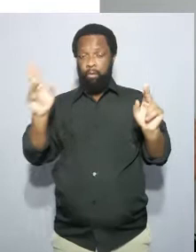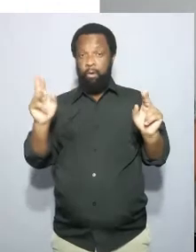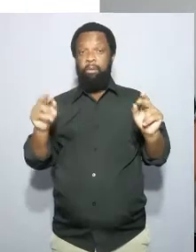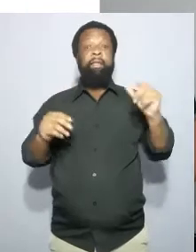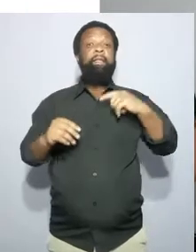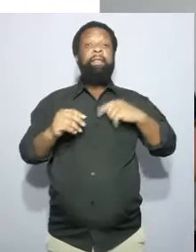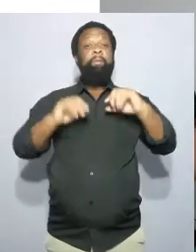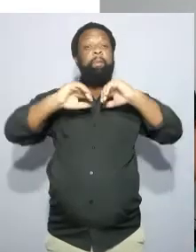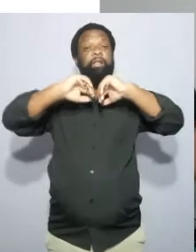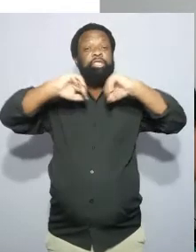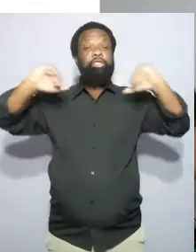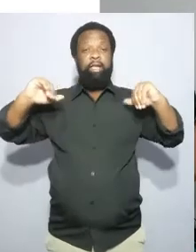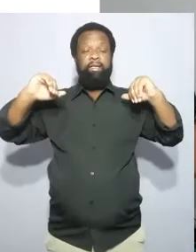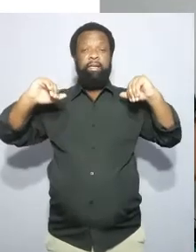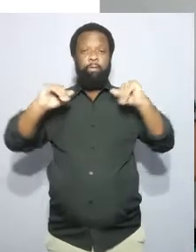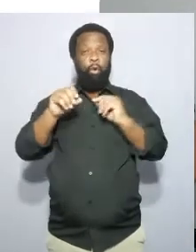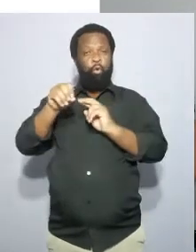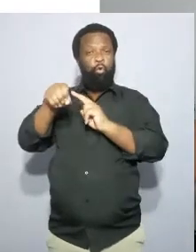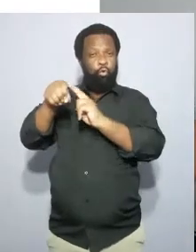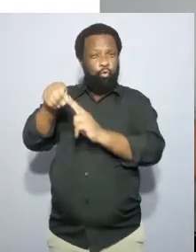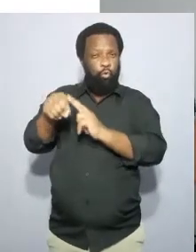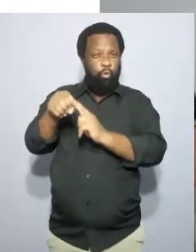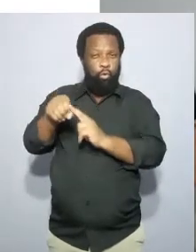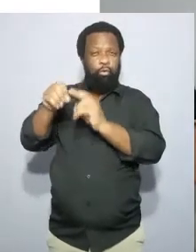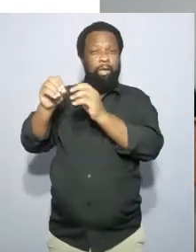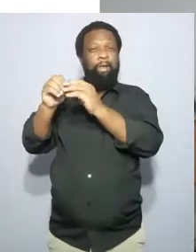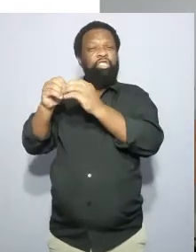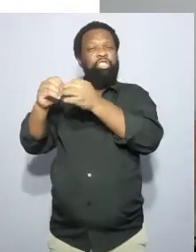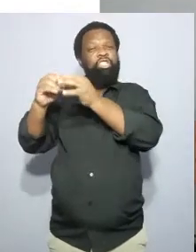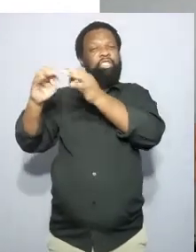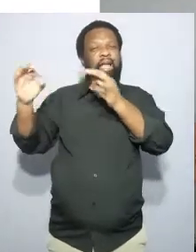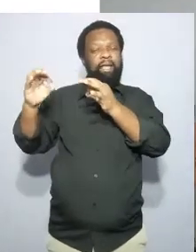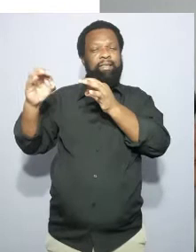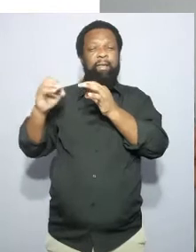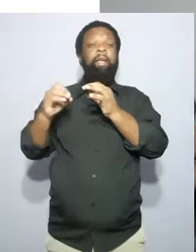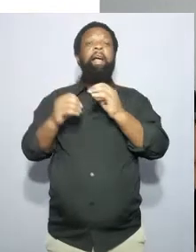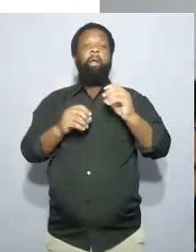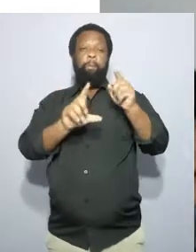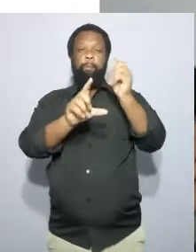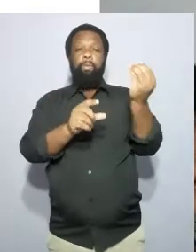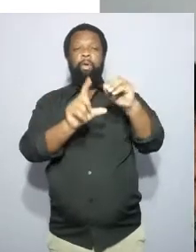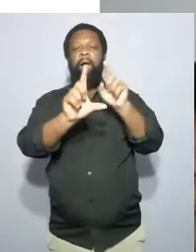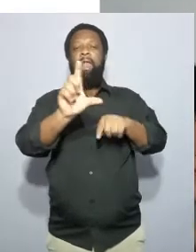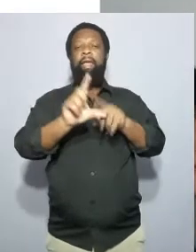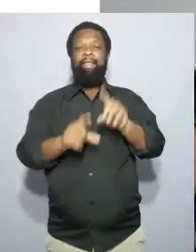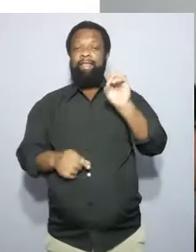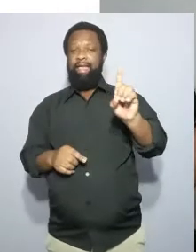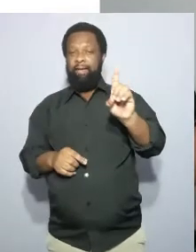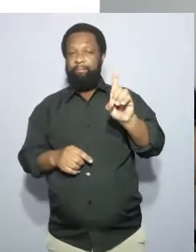Existe uma distância entre os dois núcleos. Essa distância nós colocamos a letra D para